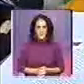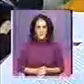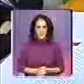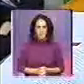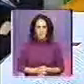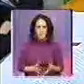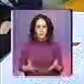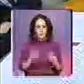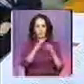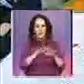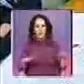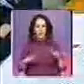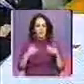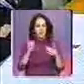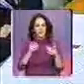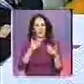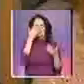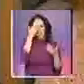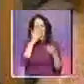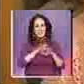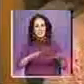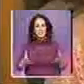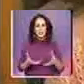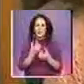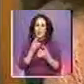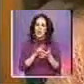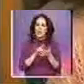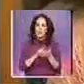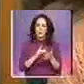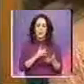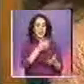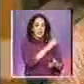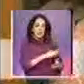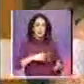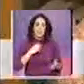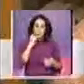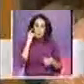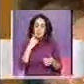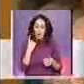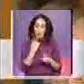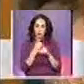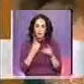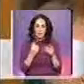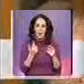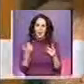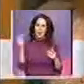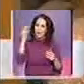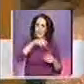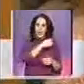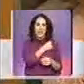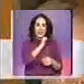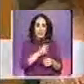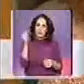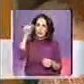O que é para estas crianças receberem este livro? Olha, eu acho que é sempre um momento especial. Elas sentem um bocadinho, para já sentem as pessoas virem até à casa delas